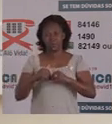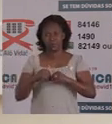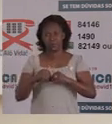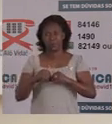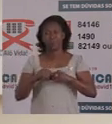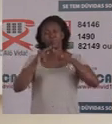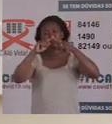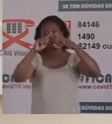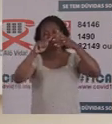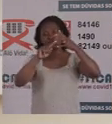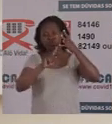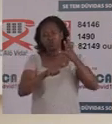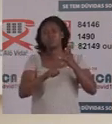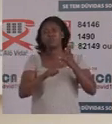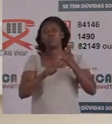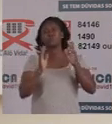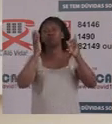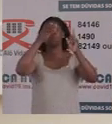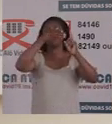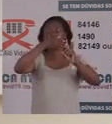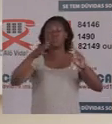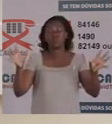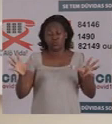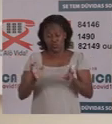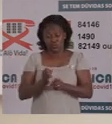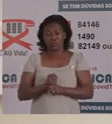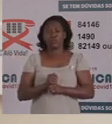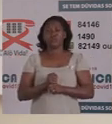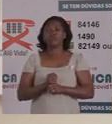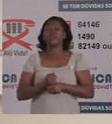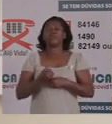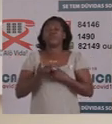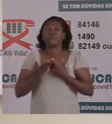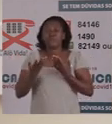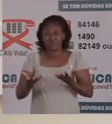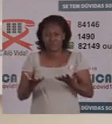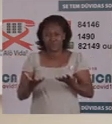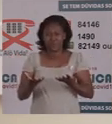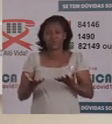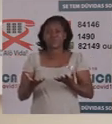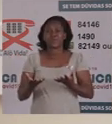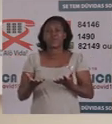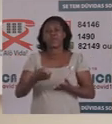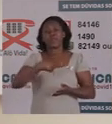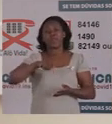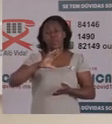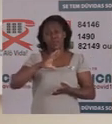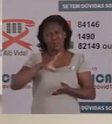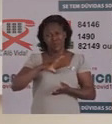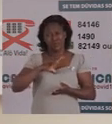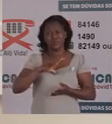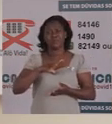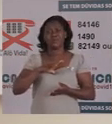alguns pontos de sumário. Então, aqui nós temos esta questão das medidas